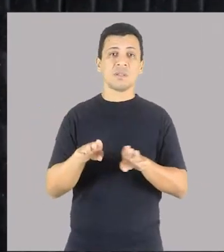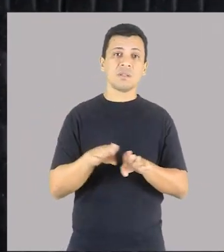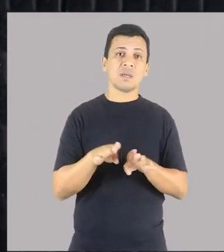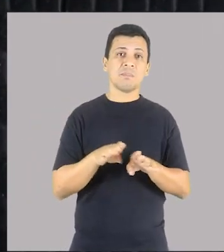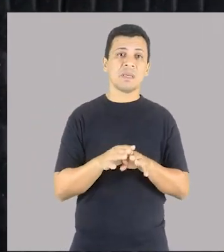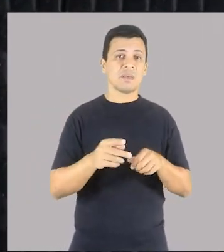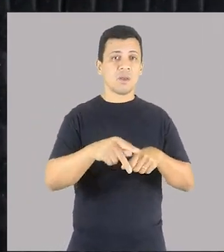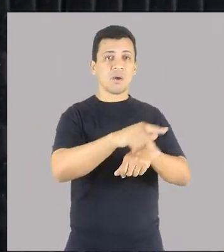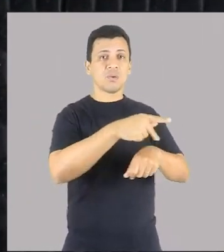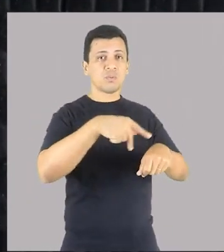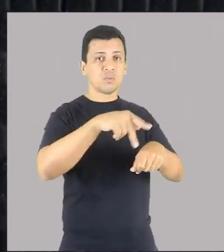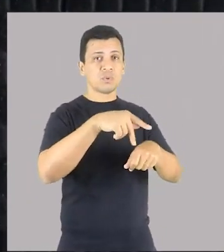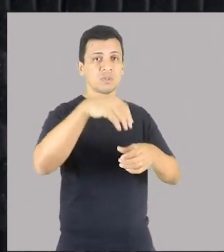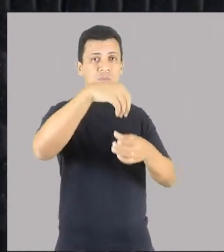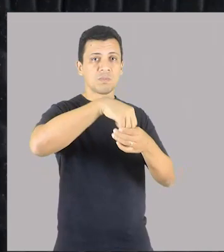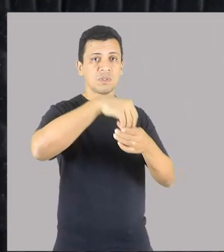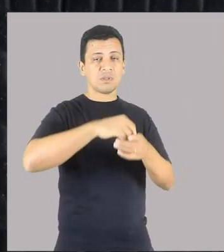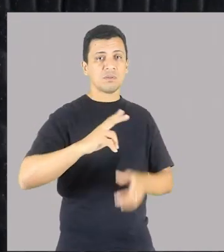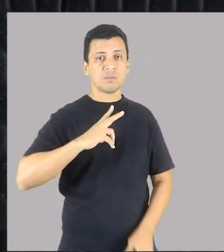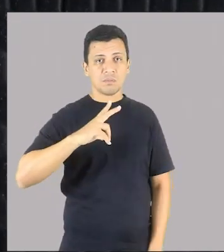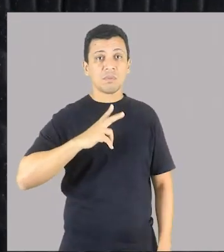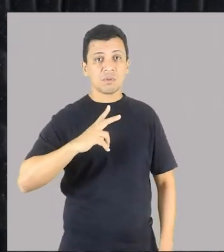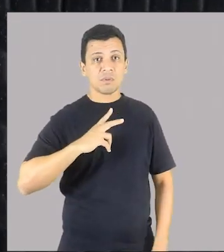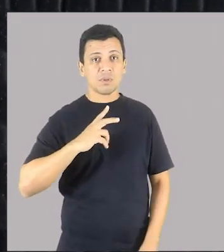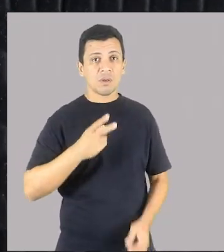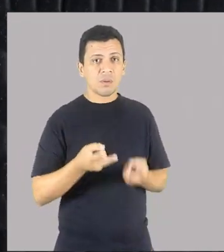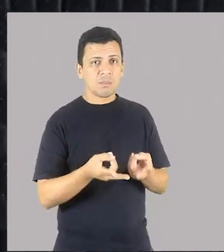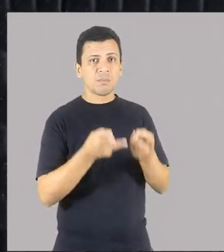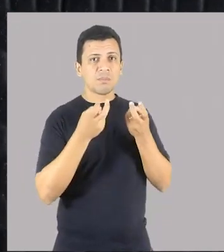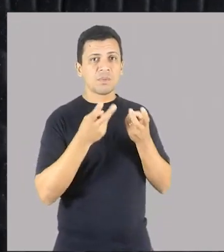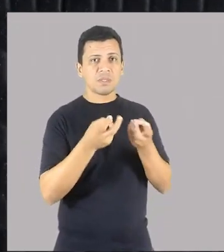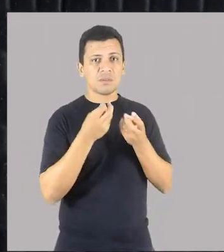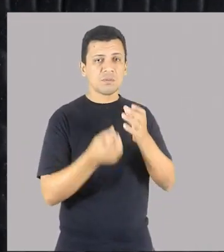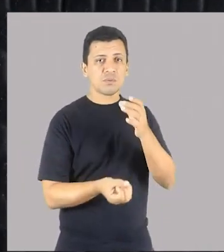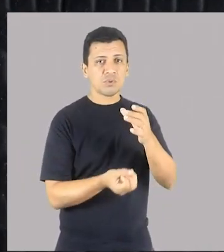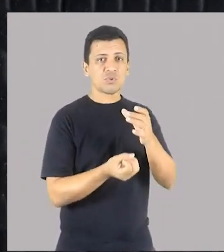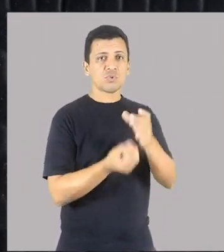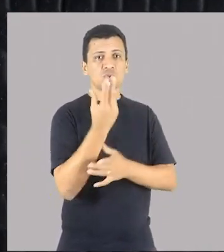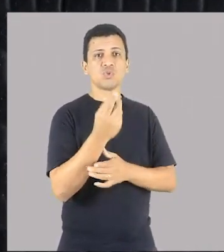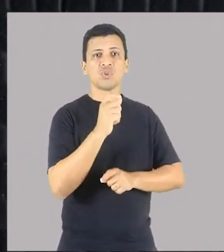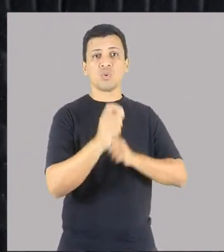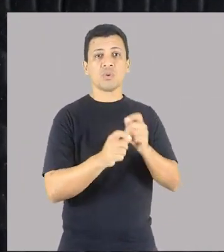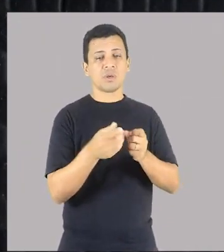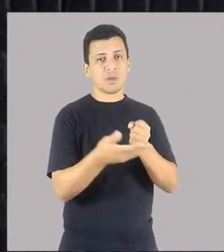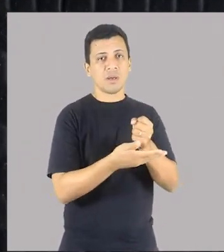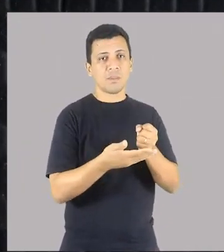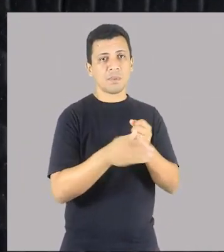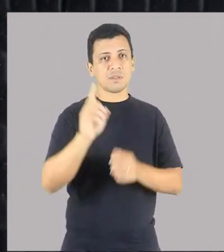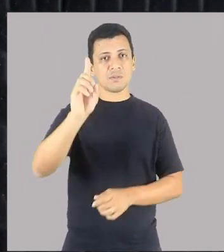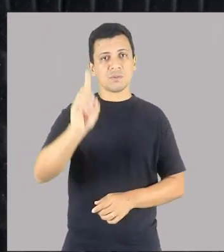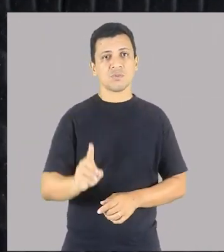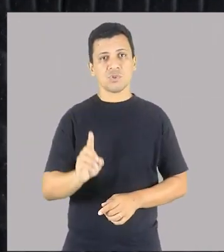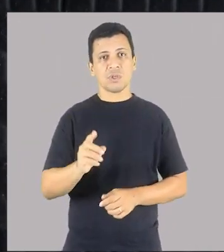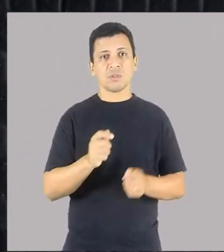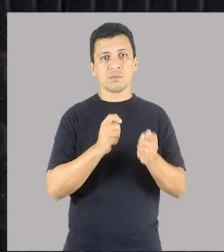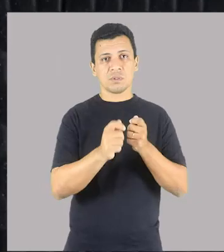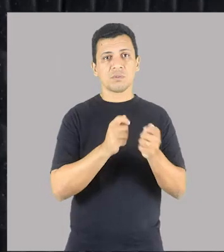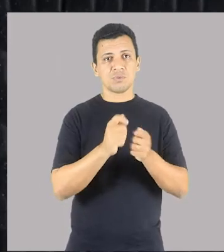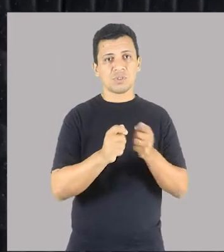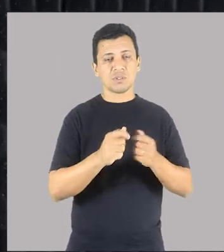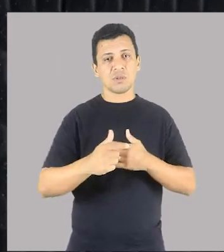os particulares, podemos observar a matéria do direito administrativo, ou seja, a matéria da